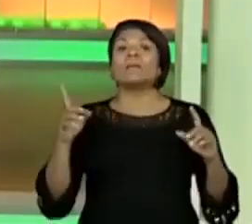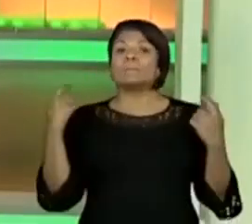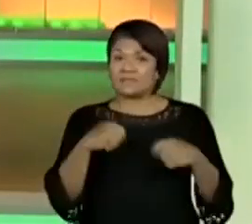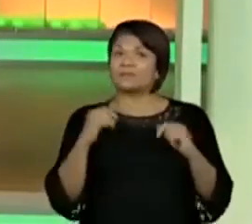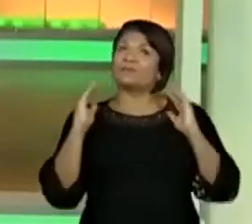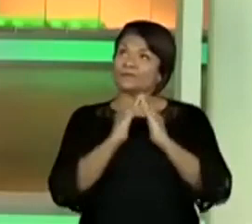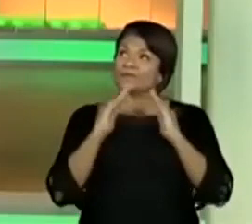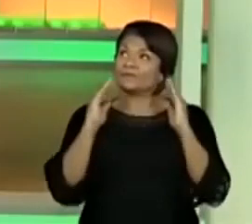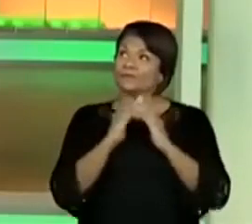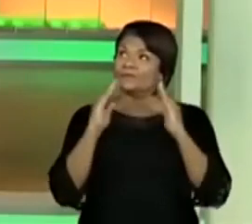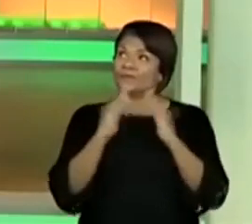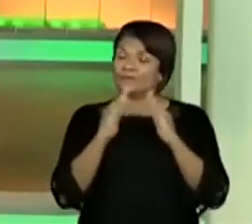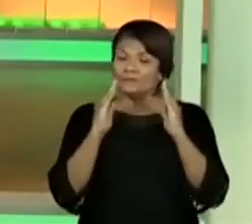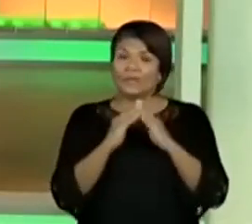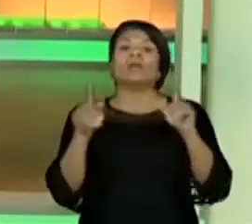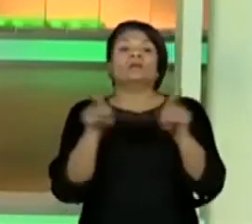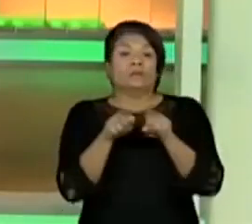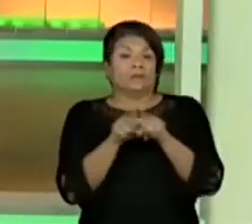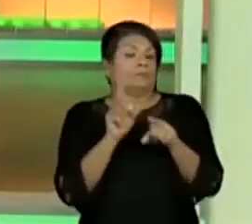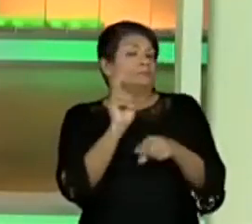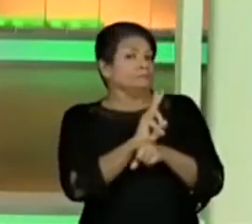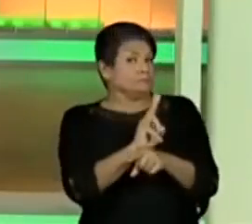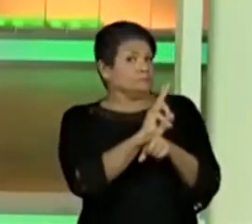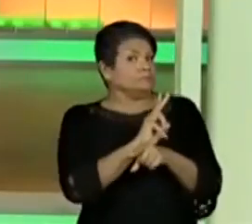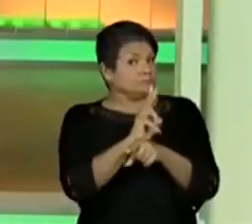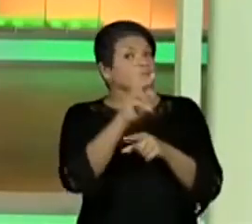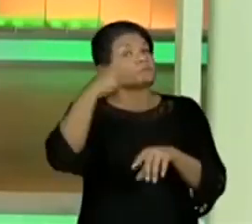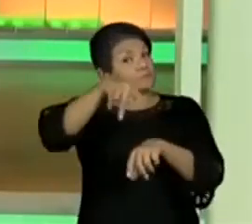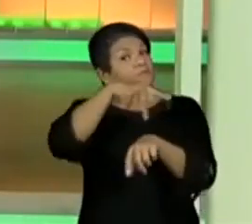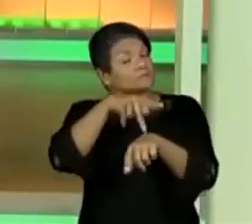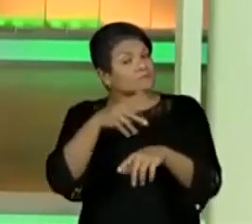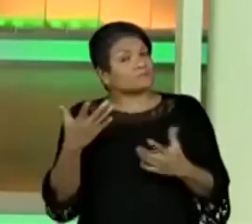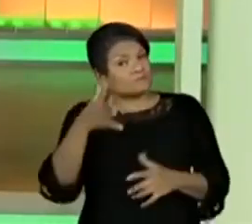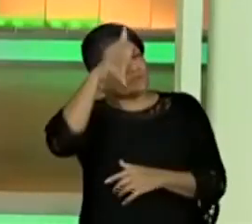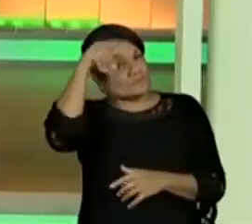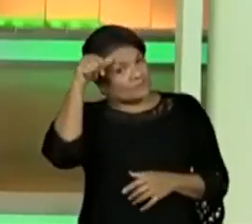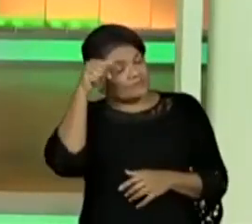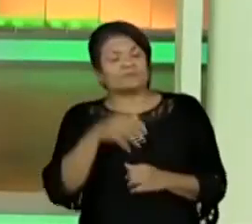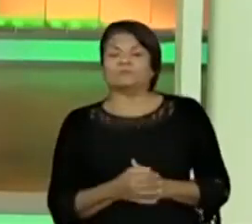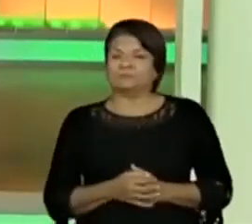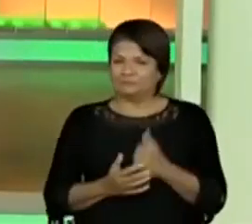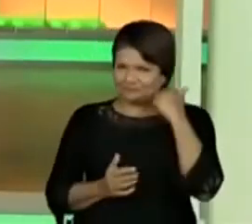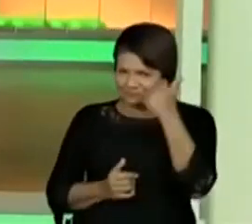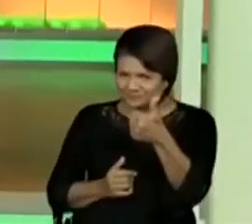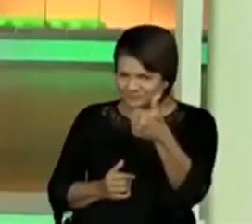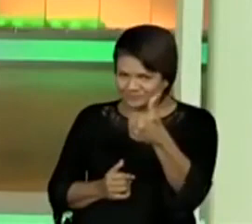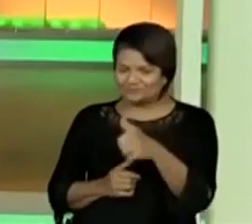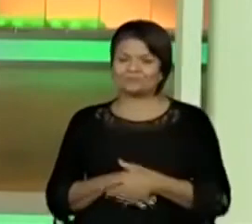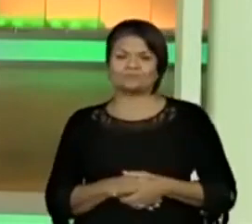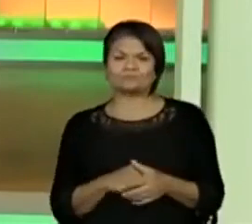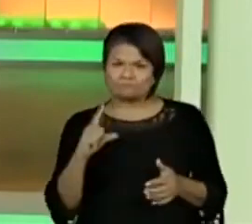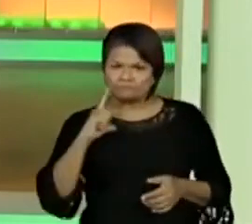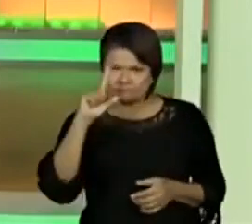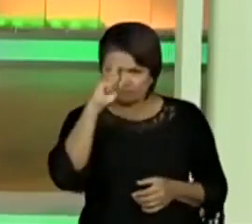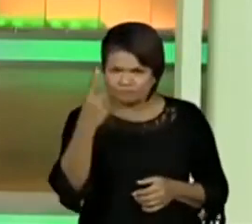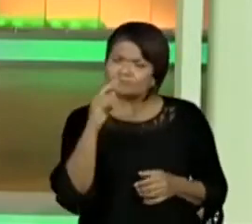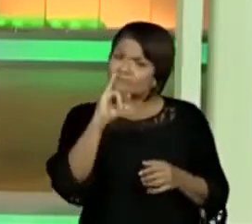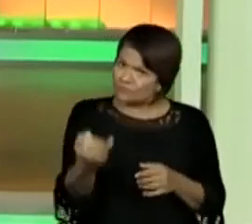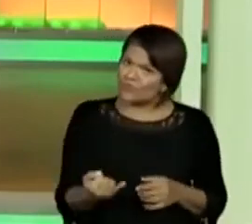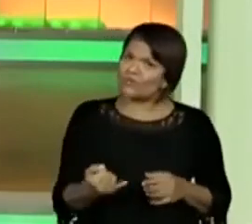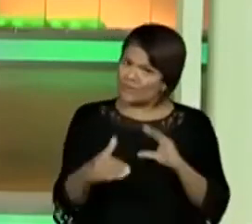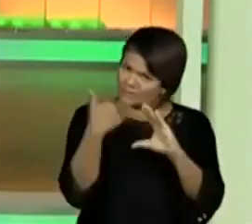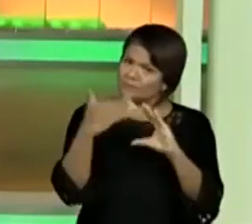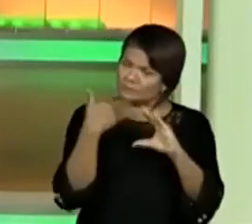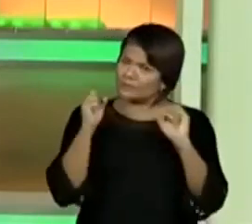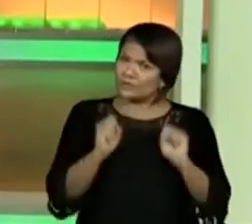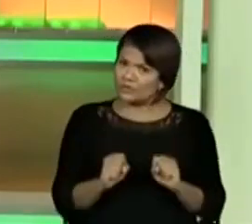e, ao mesmo tempo, a preservação do nosso país, da região da Amazônia. Tudo bem, pessoal? Tem alguma dúvida? Aproveita, o chat é para